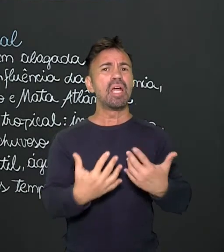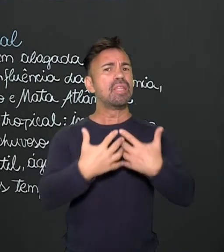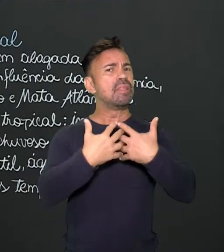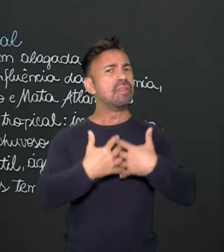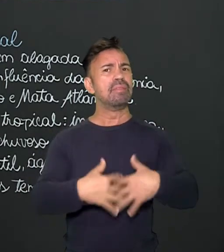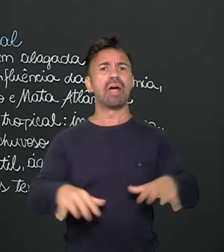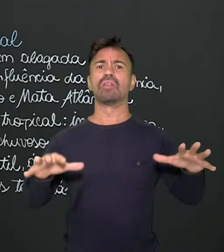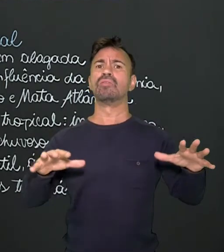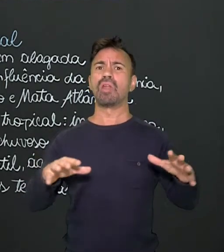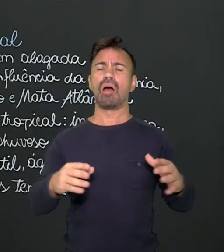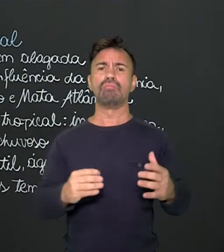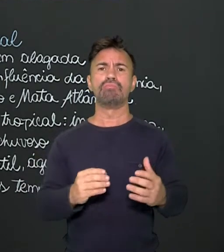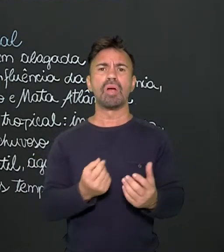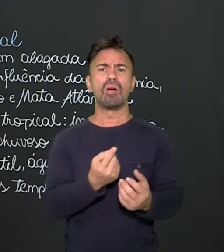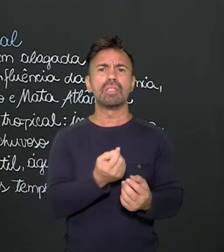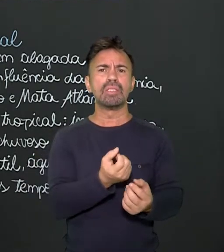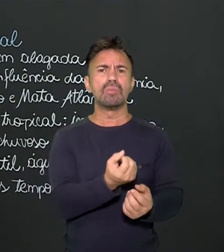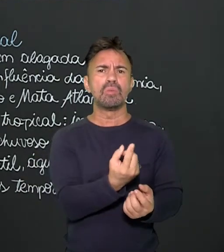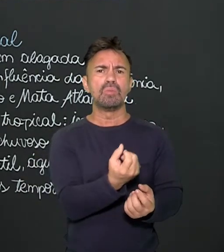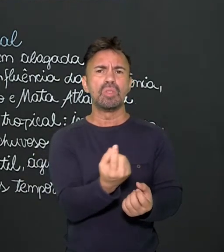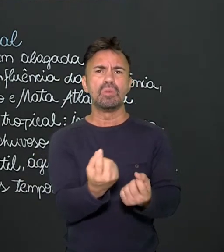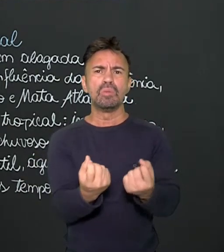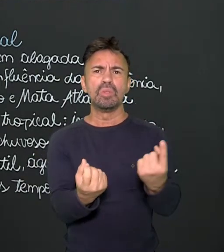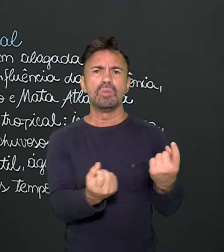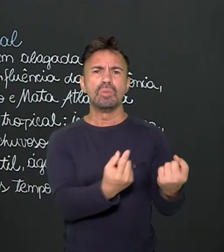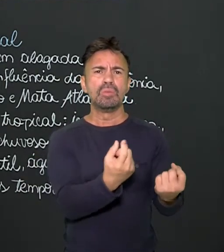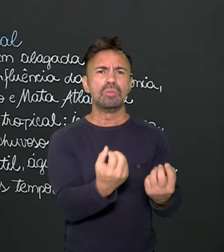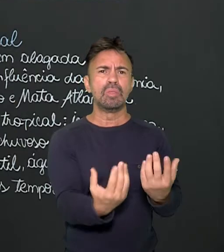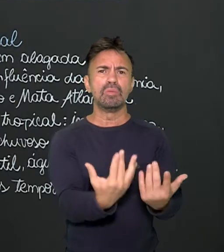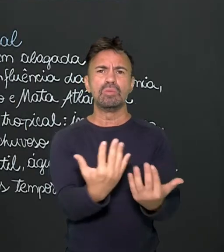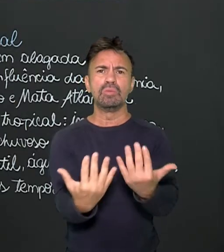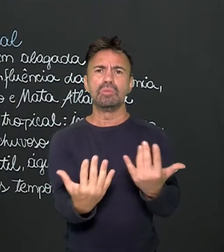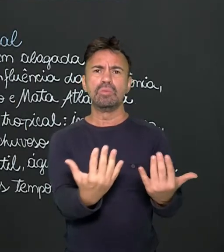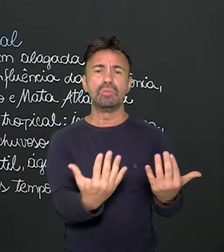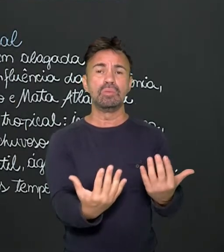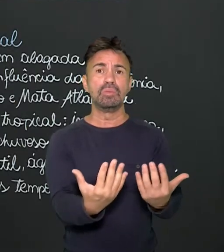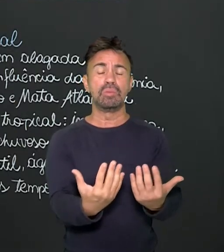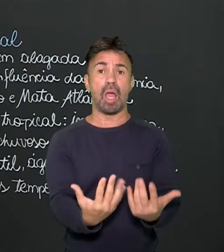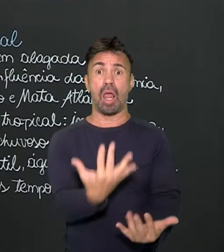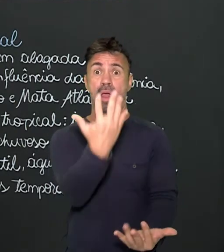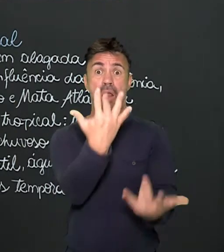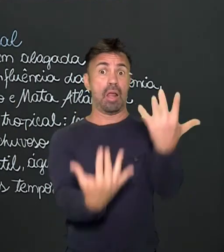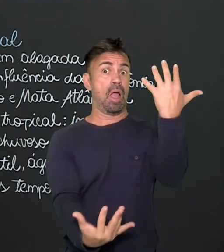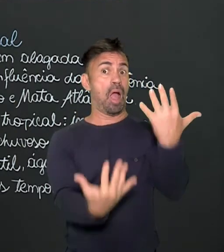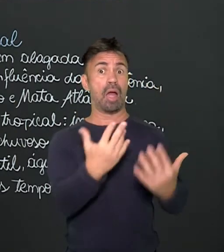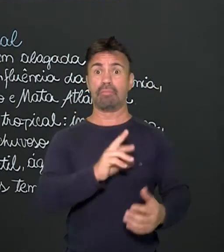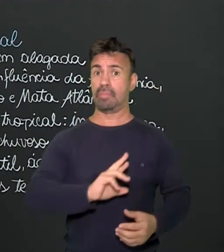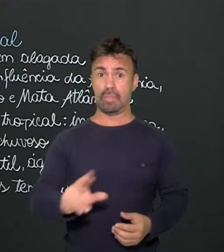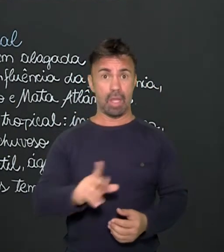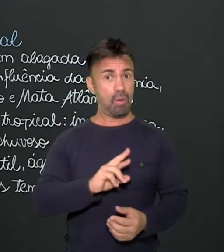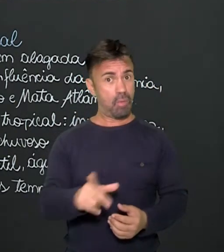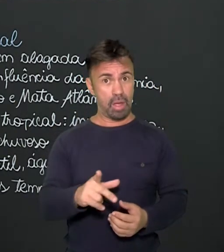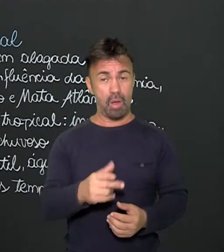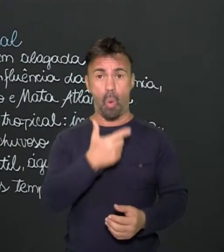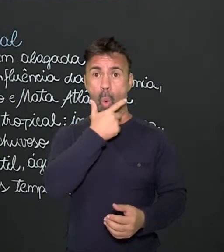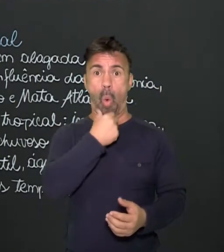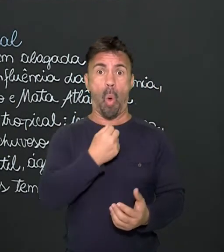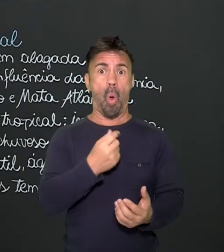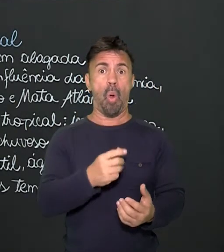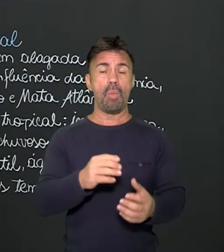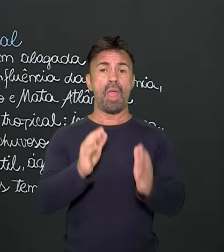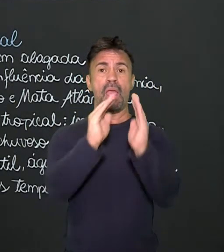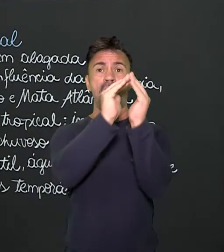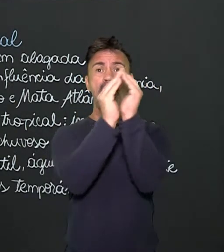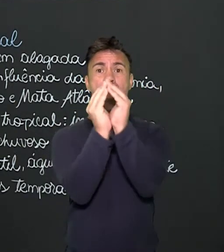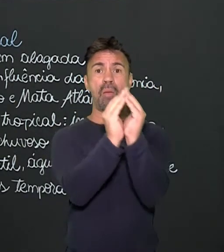incêndios que, naturalmente, eles podem surgir em pequenos focos e vão reduzir. Não estou falando de grandes queimadas, incêndios causados pelo